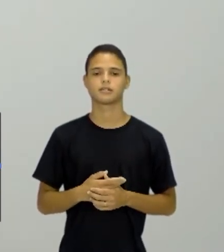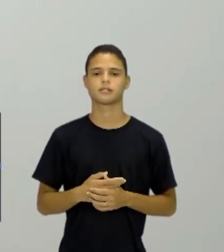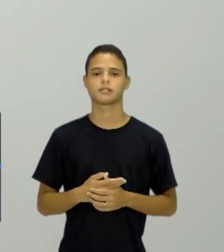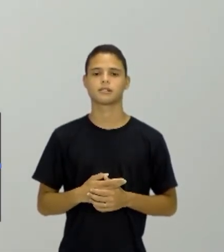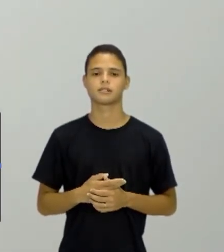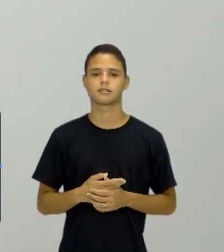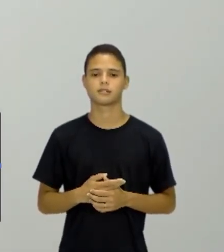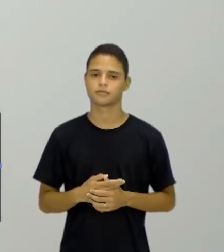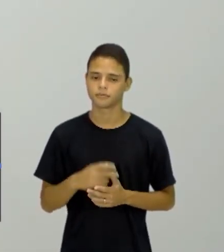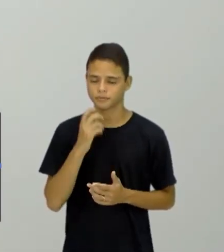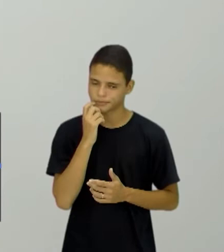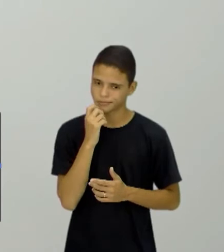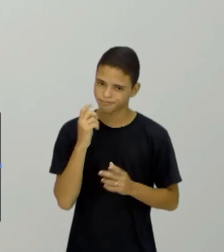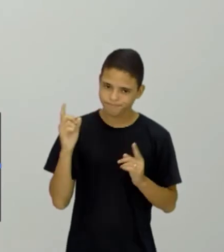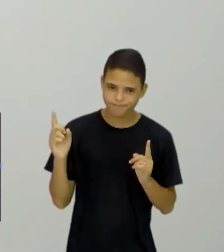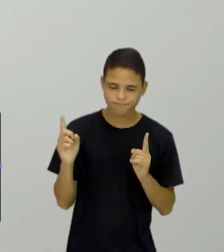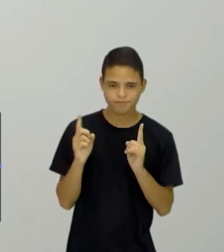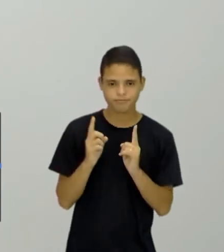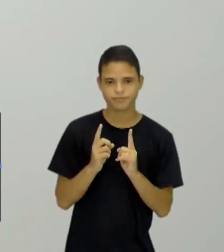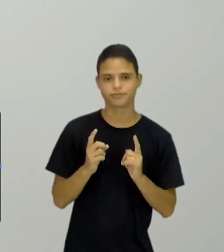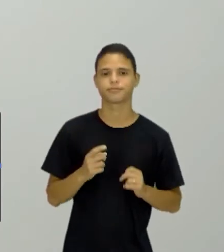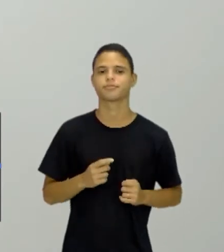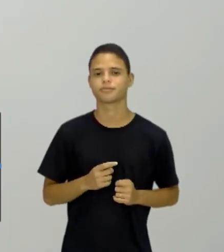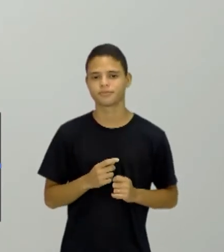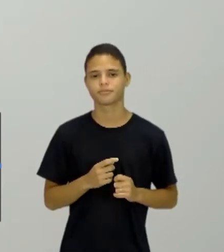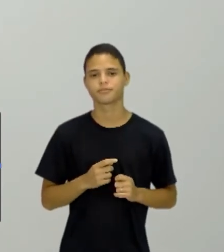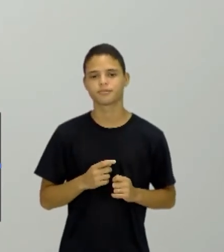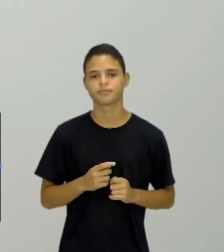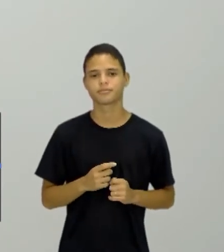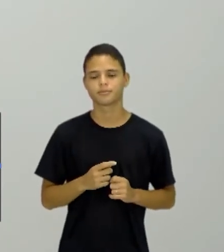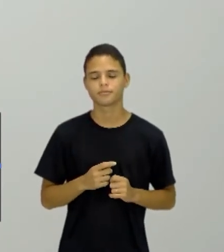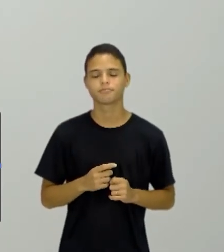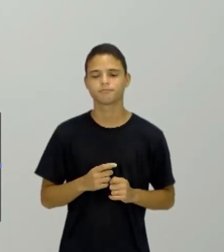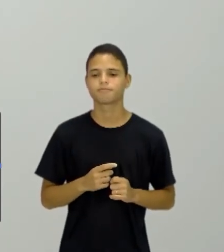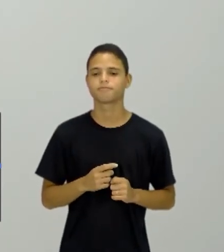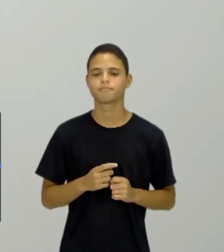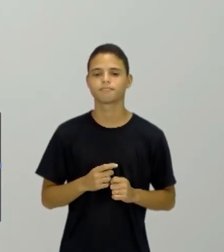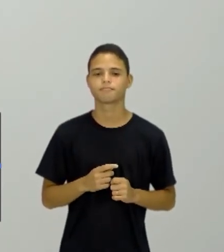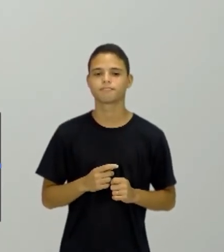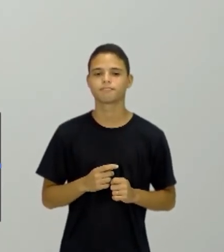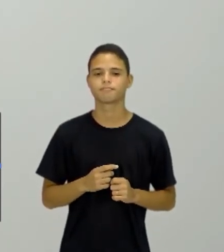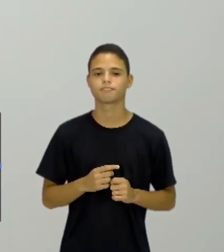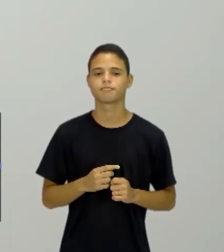Entendeu? É muito pequena, né? É muito pequena. Uma das